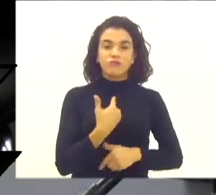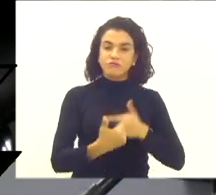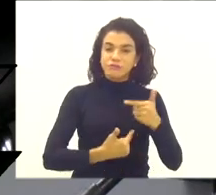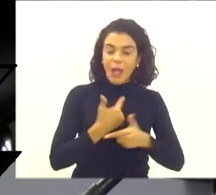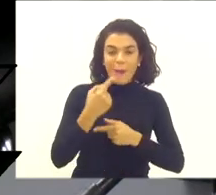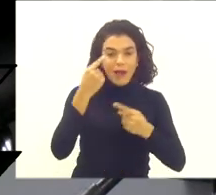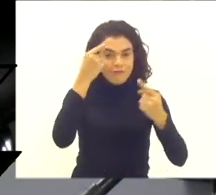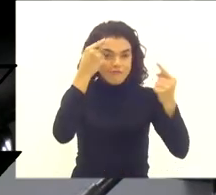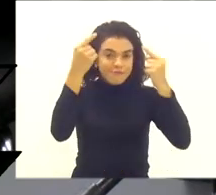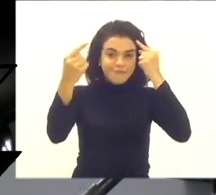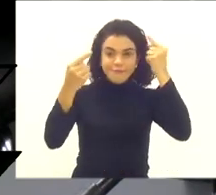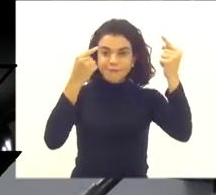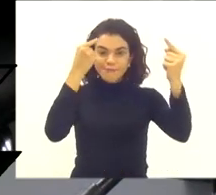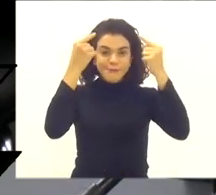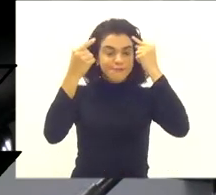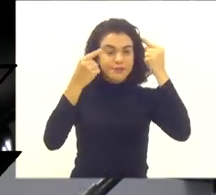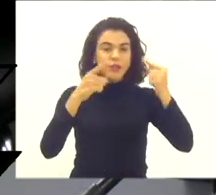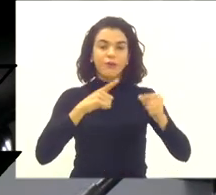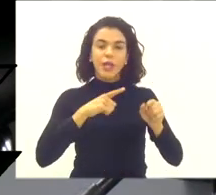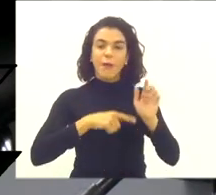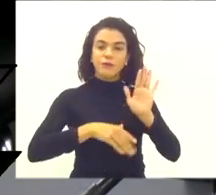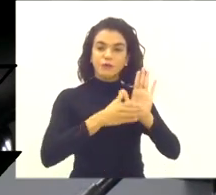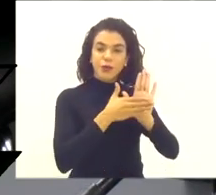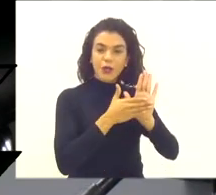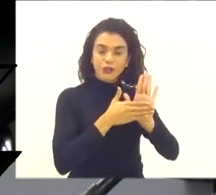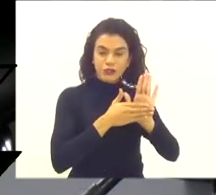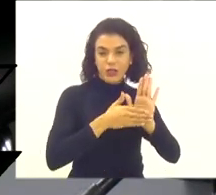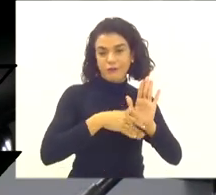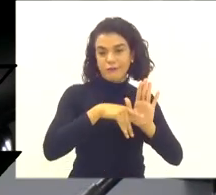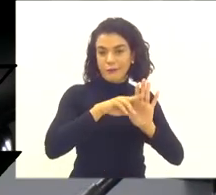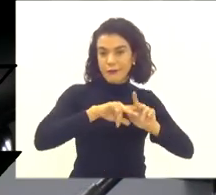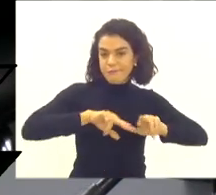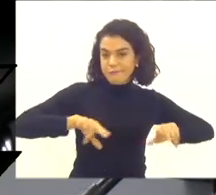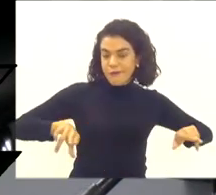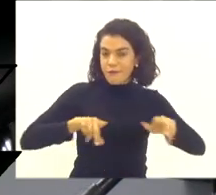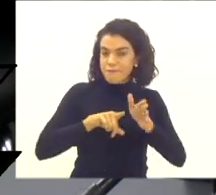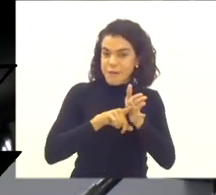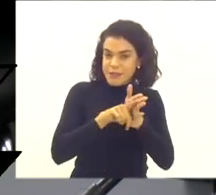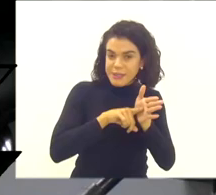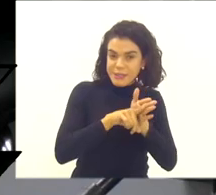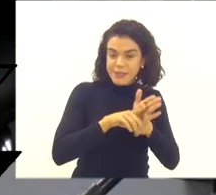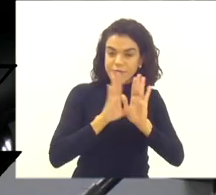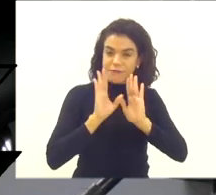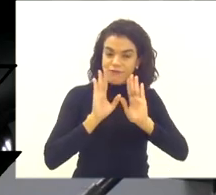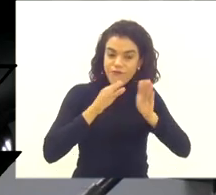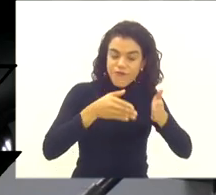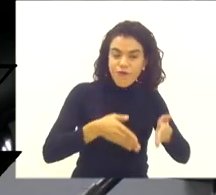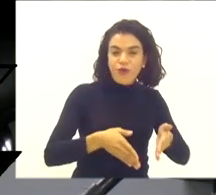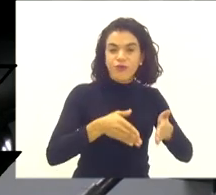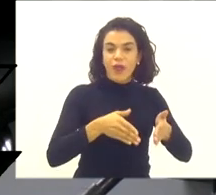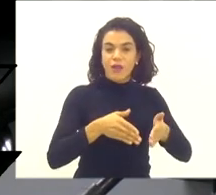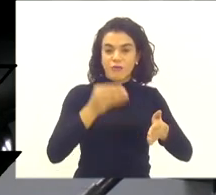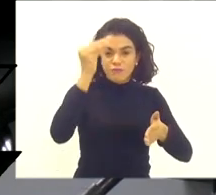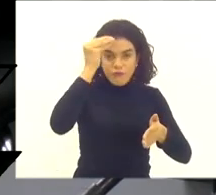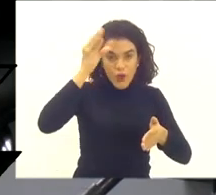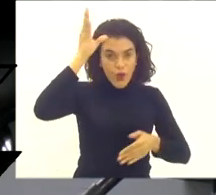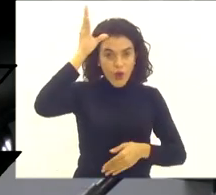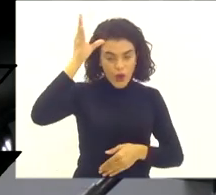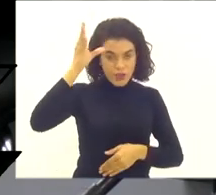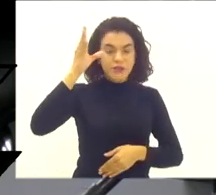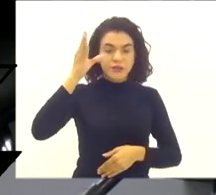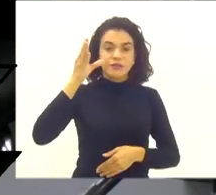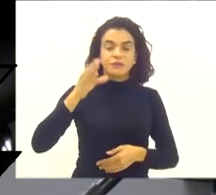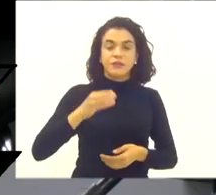a criatividade Então os nossos projetos também além da pesquisa Eles são muito voltados para disseminação do conhecimento que a gente